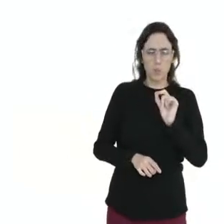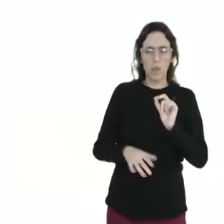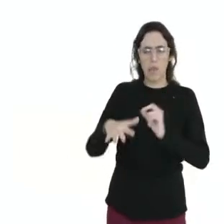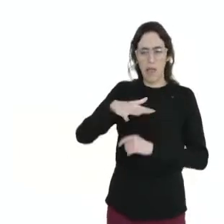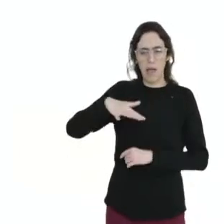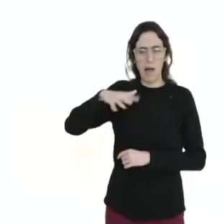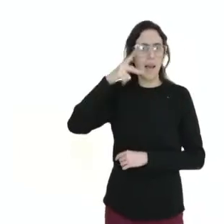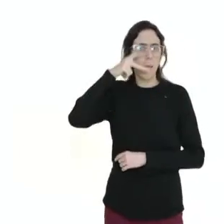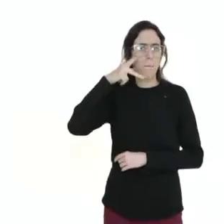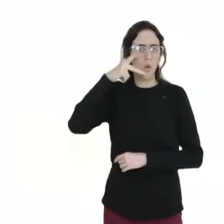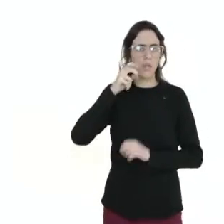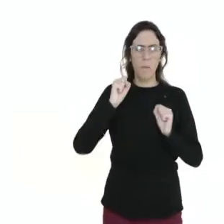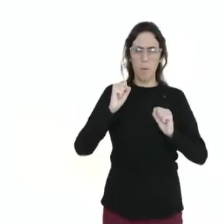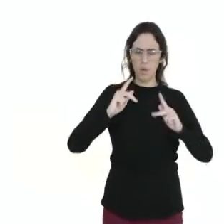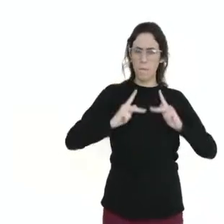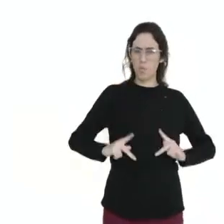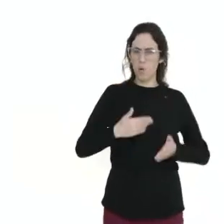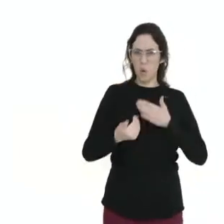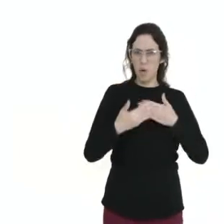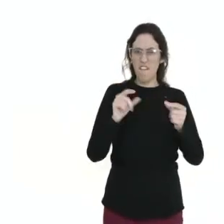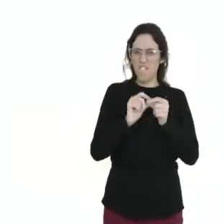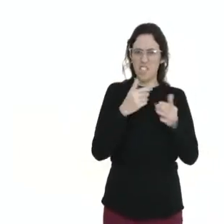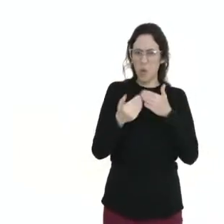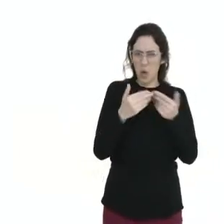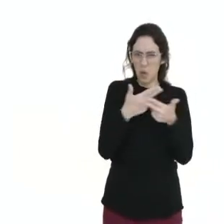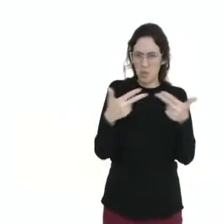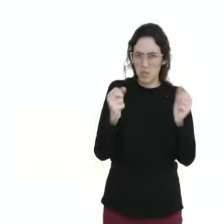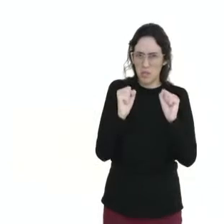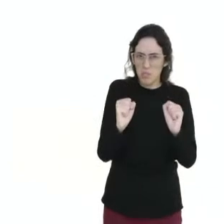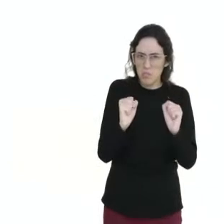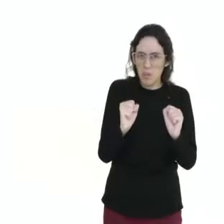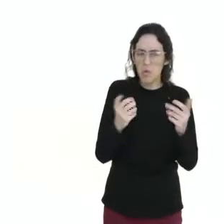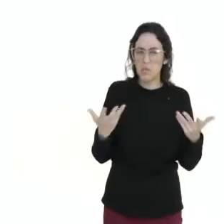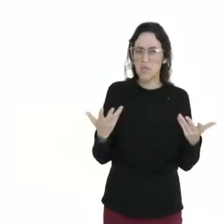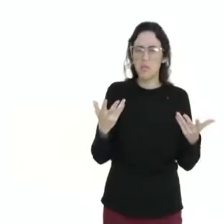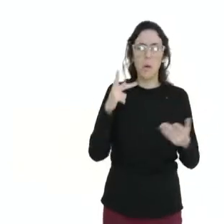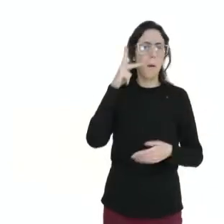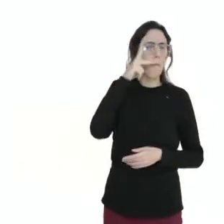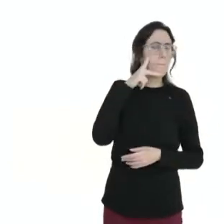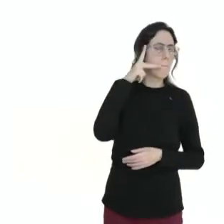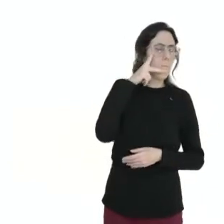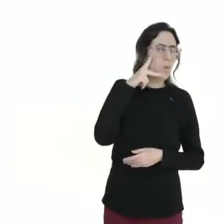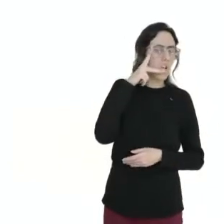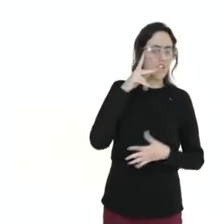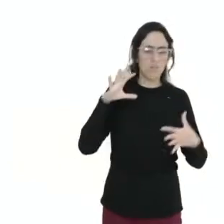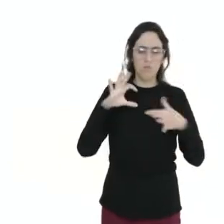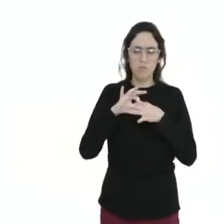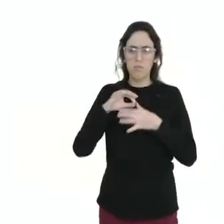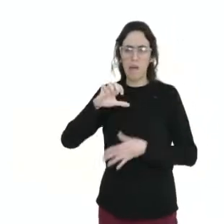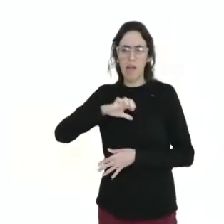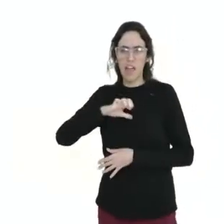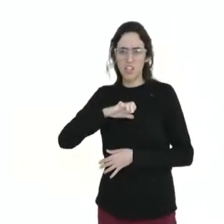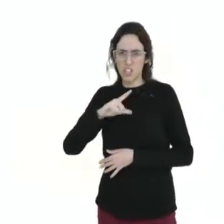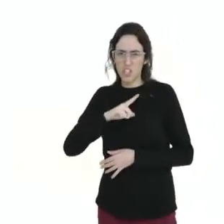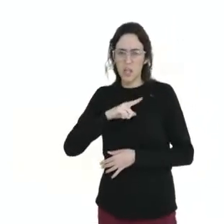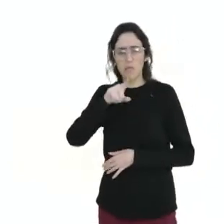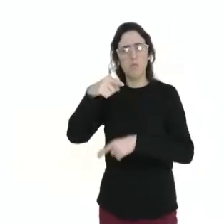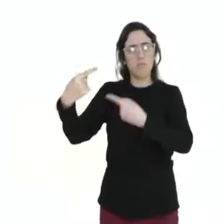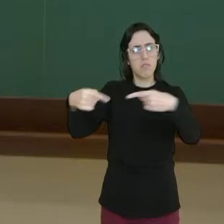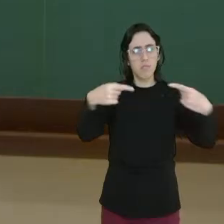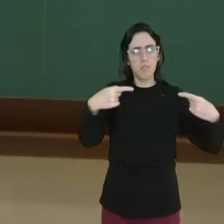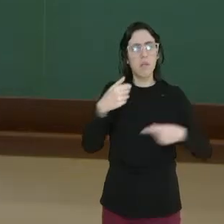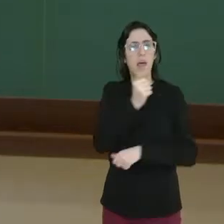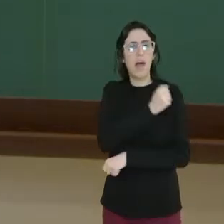qualquer postura é válida? Você acredita que deve haver relação entre política e ética? Discuta com os colegas